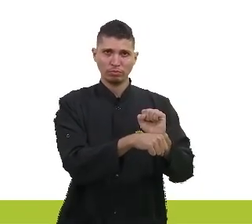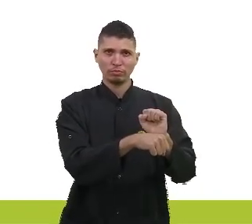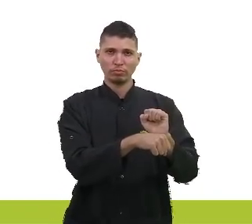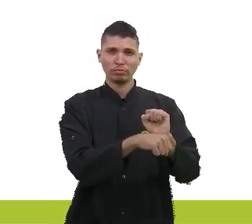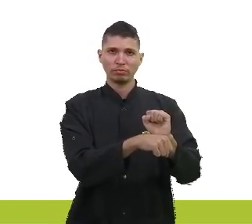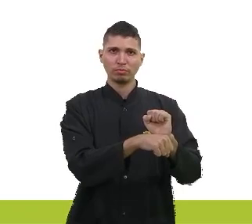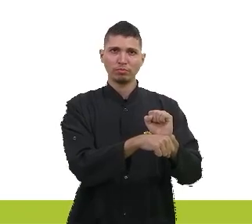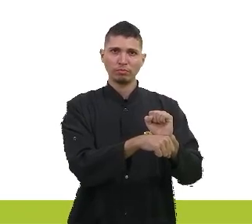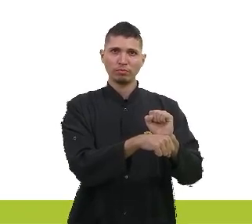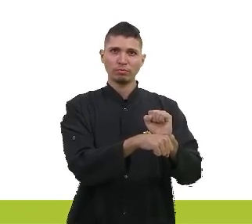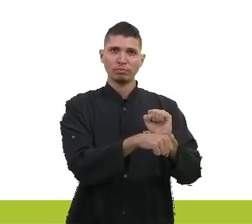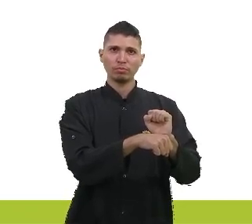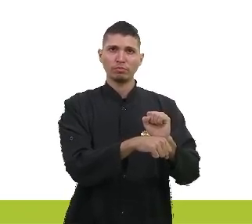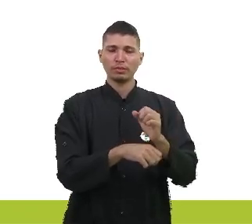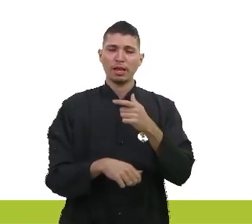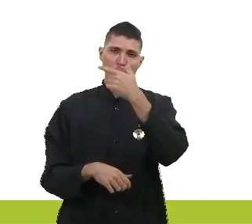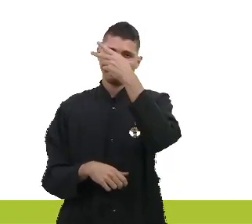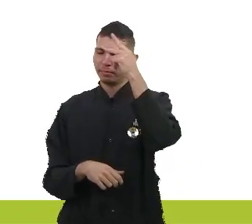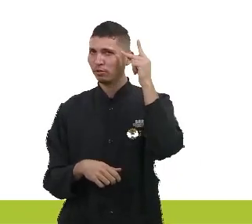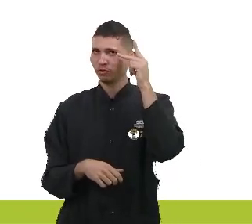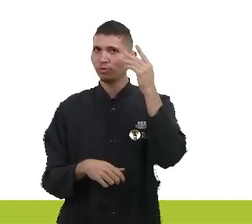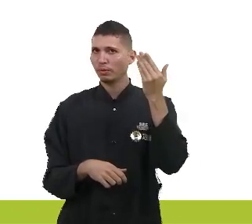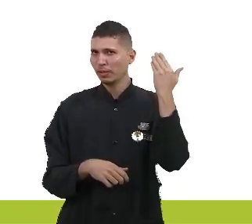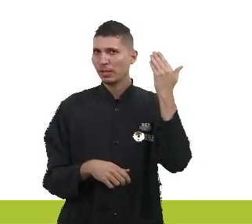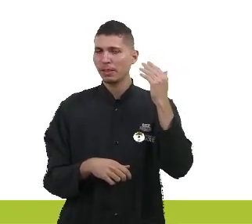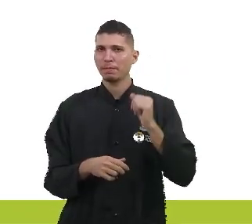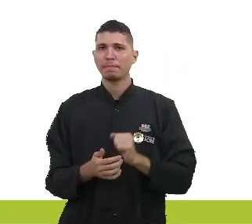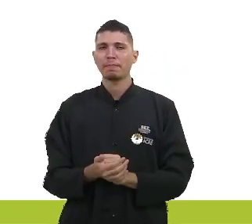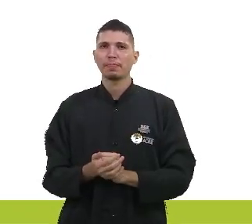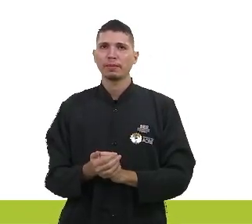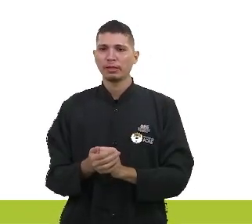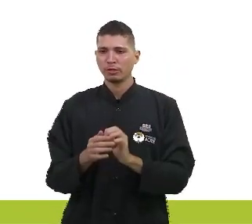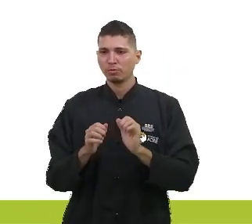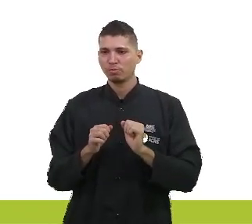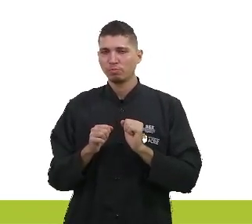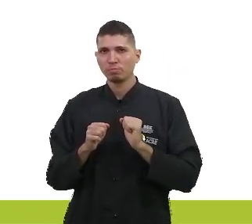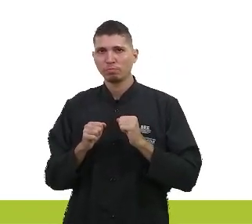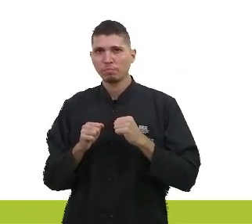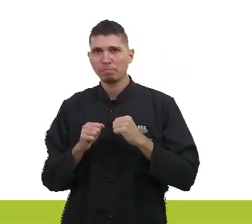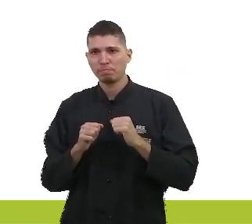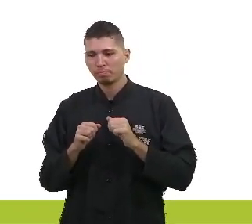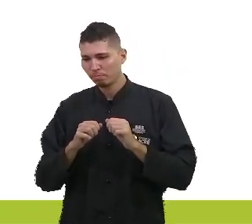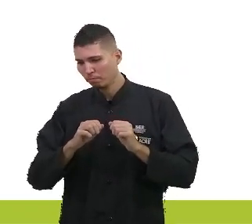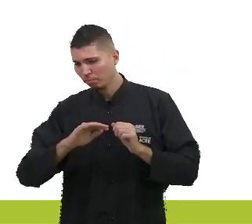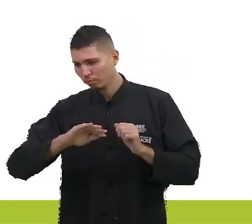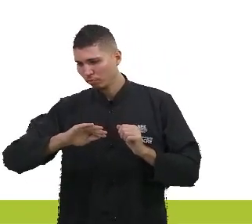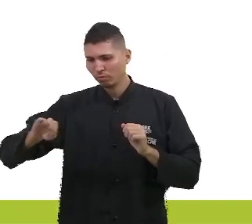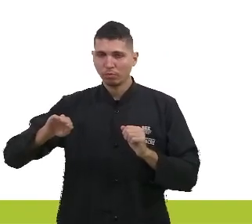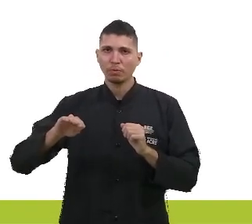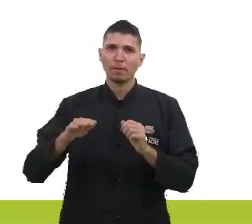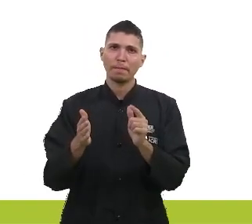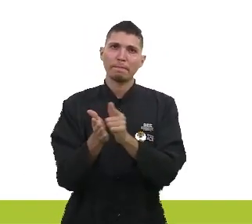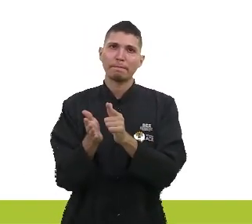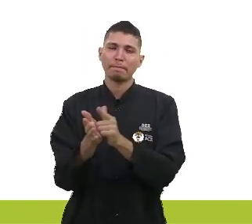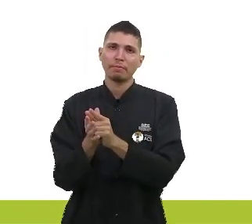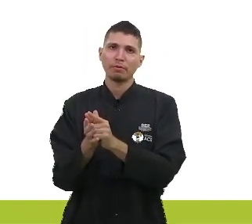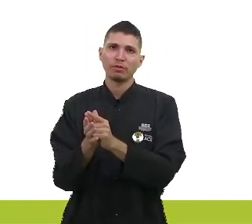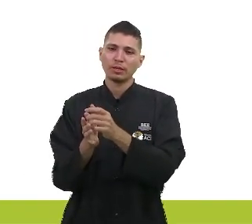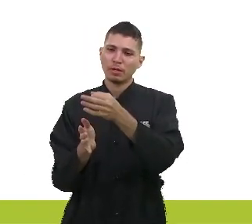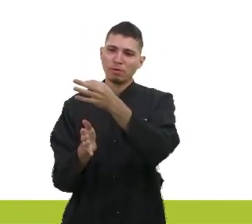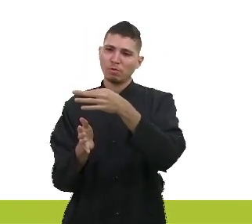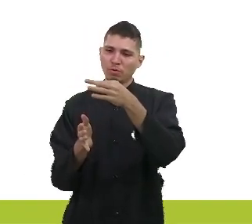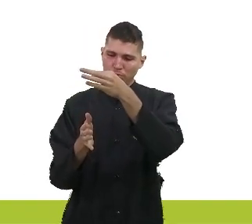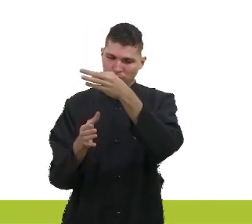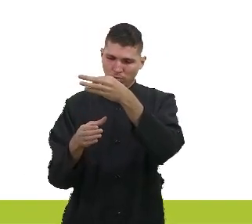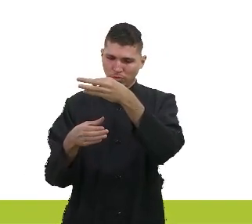primeiro exemplo, a pessoa empurrou o papel, né? E a moeda caiu dentro do copo. Nesse caso, a pessoa vai puxar o